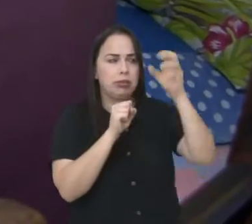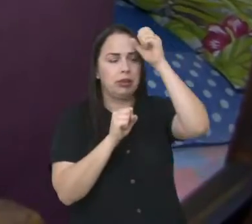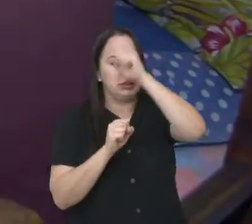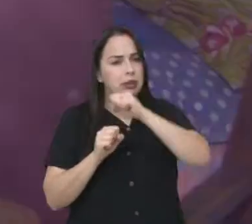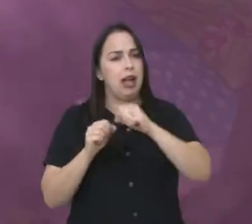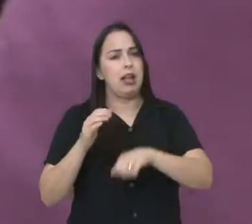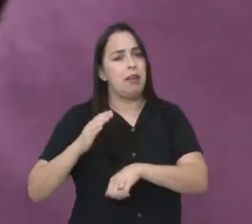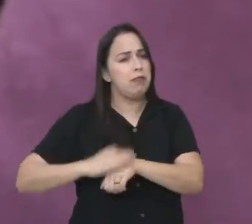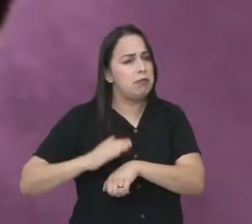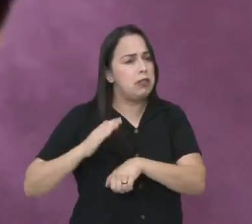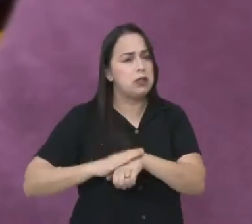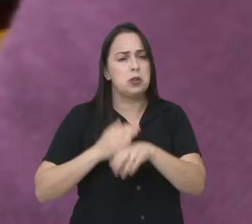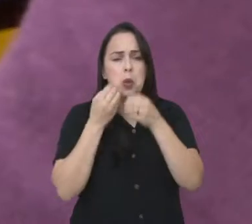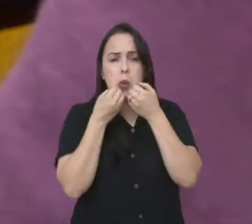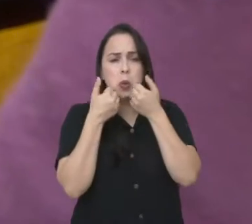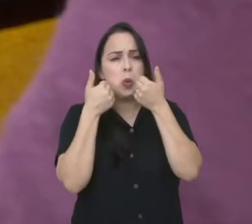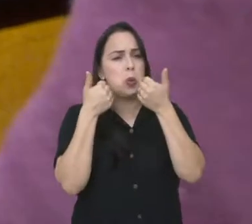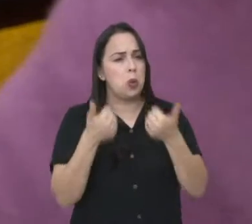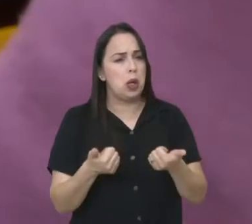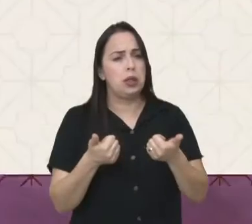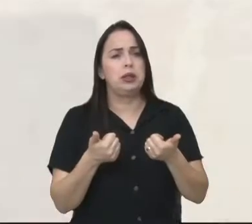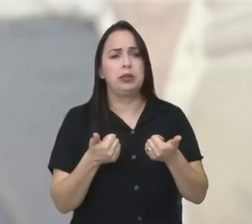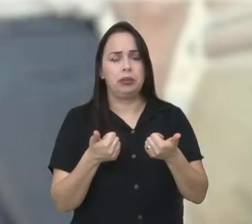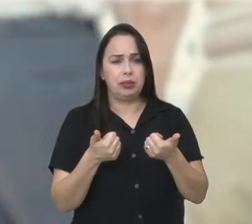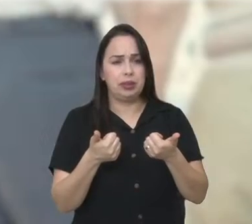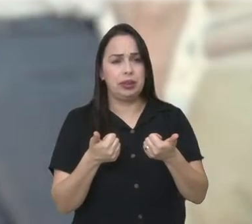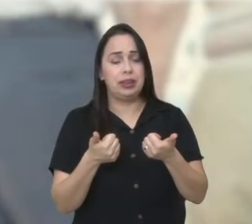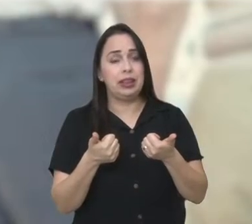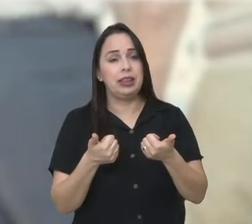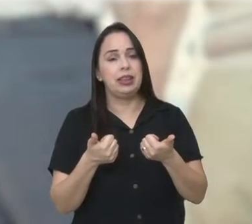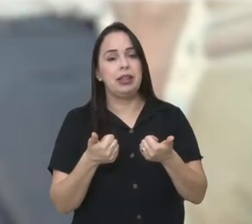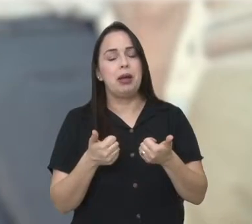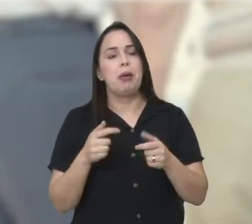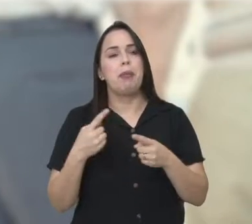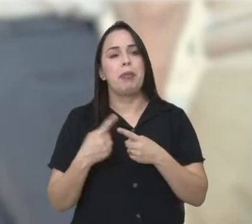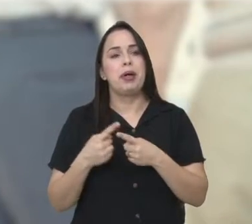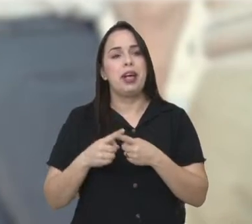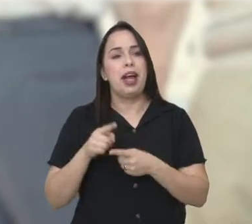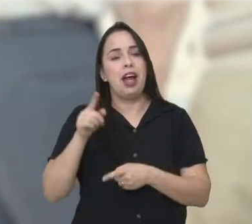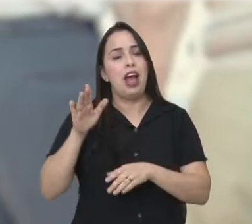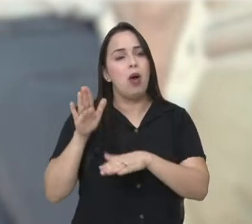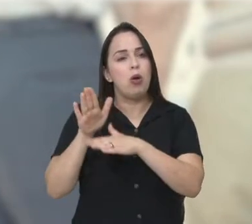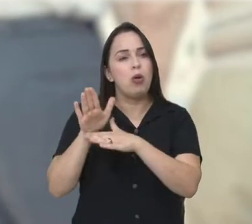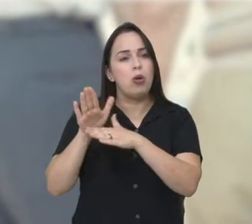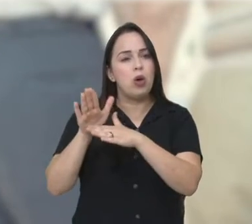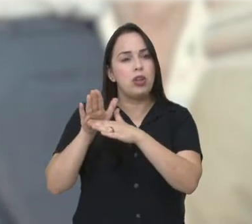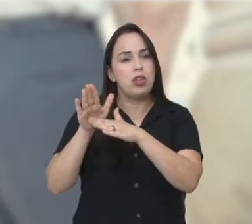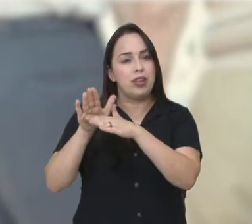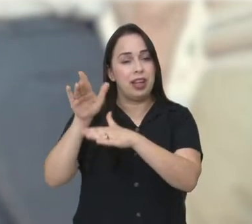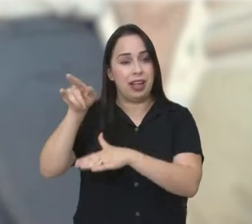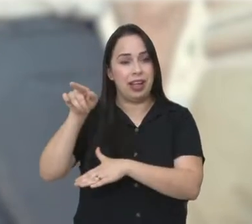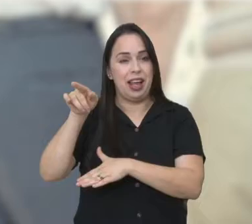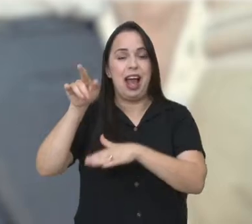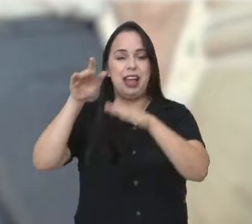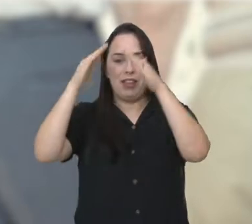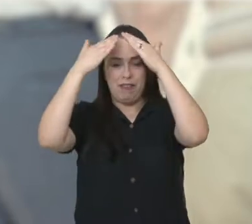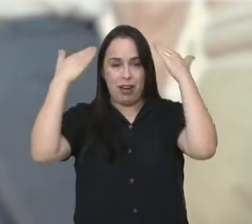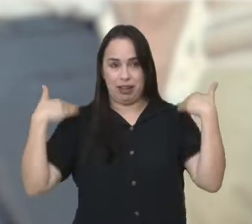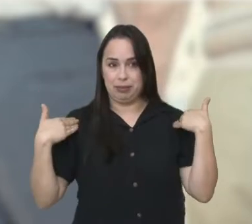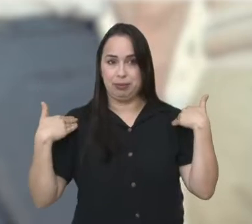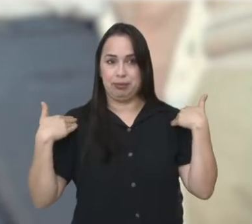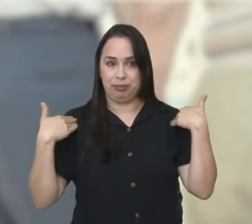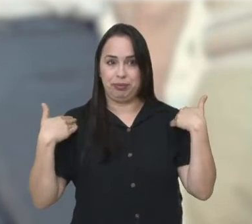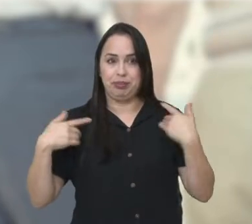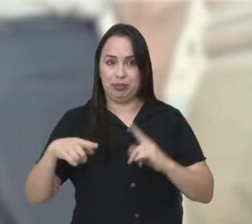Aprendi, fiz, e foi muito bom para mim, porque só para as freiras lá da Maria Imaculada eu costurei 35 anos. Parei